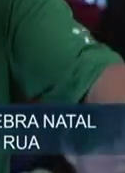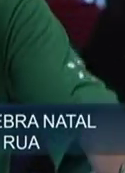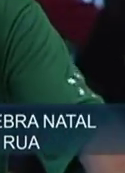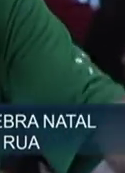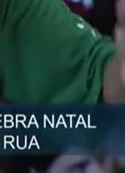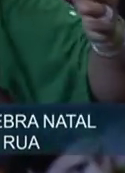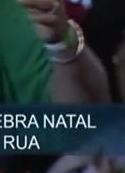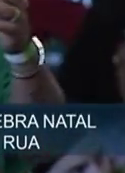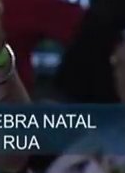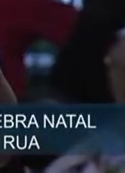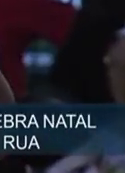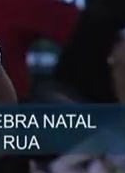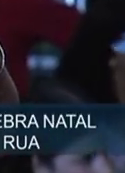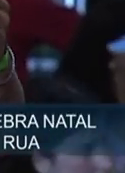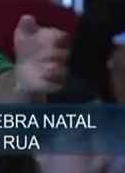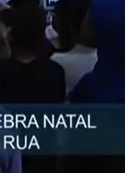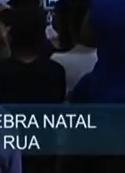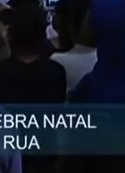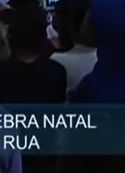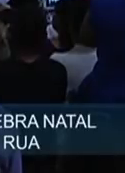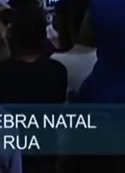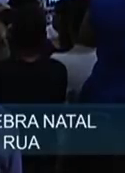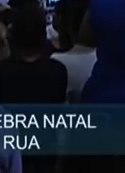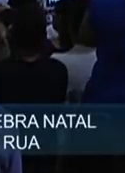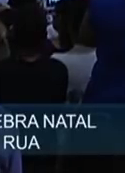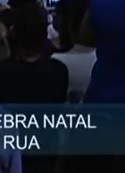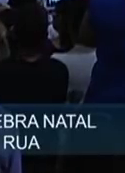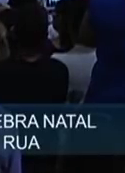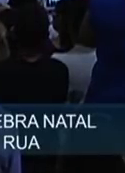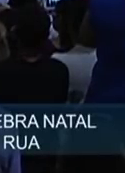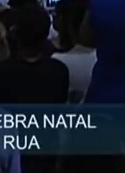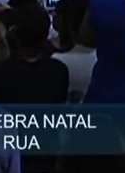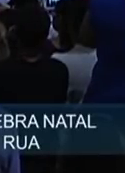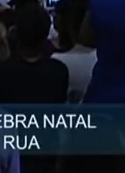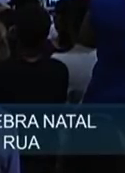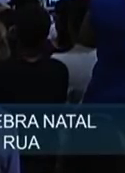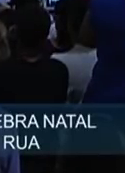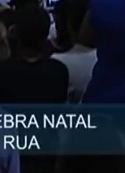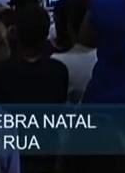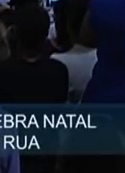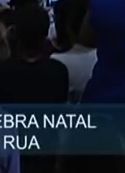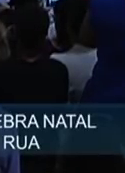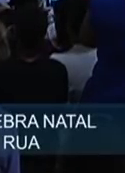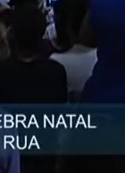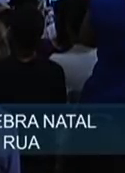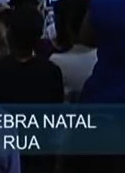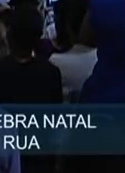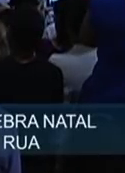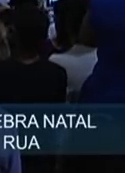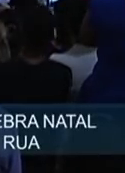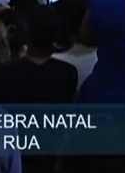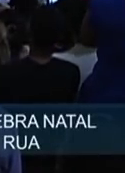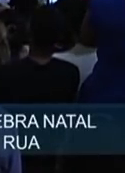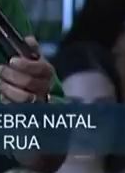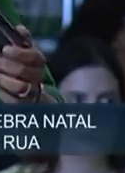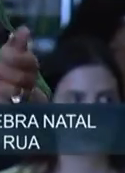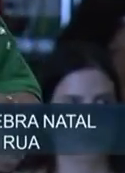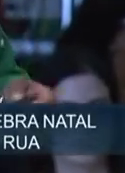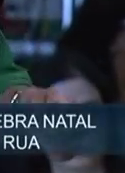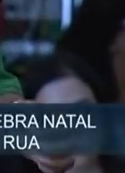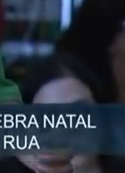manter os atuais ministros. Para nós, catadoras e catadores, e da população em situação de